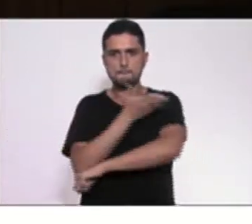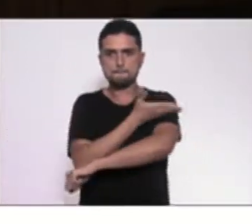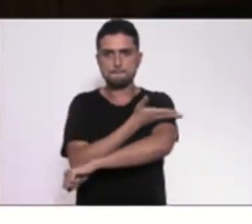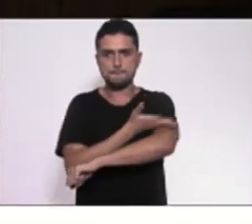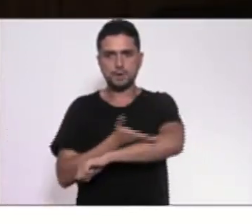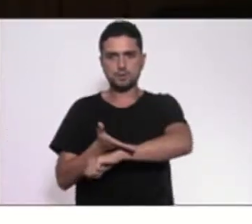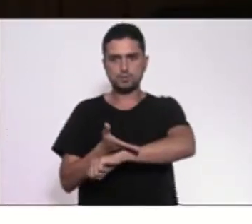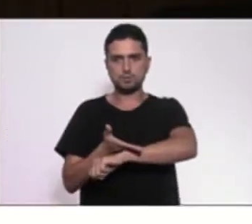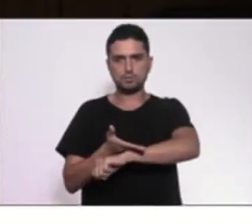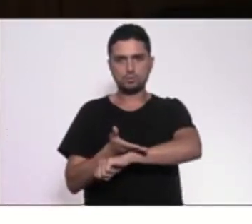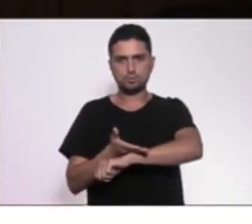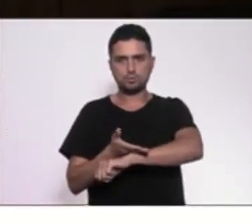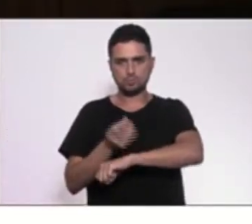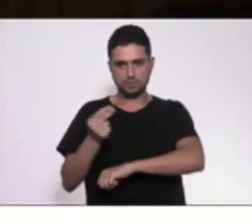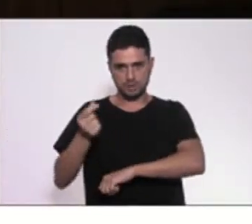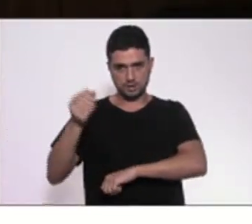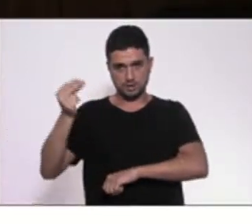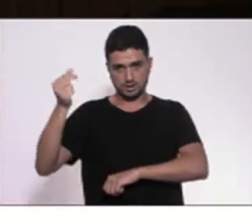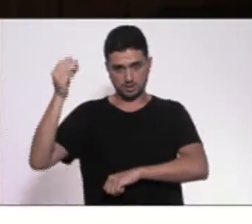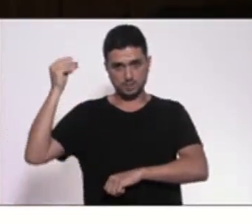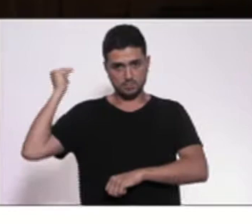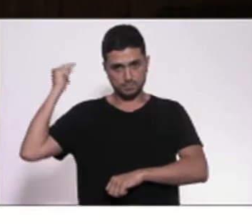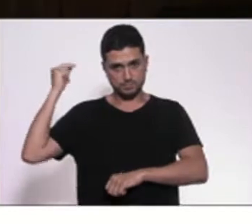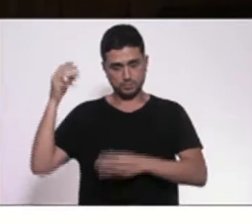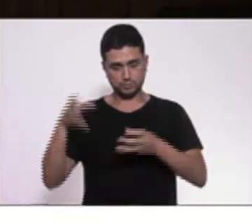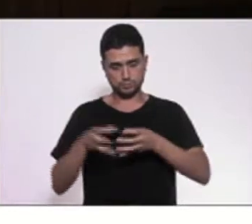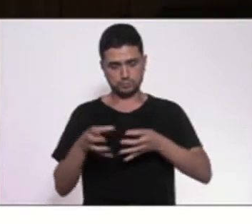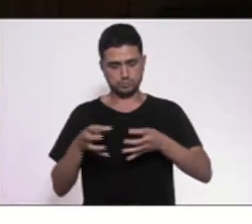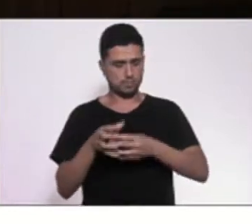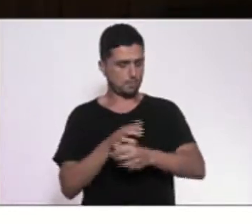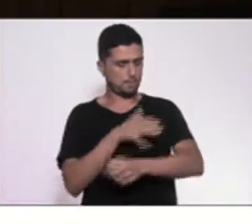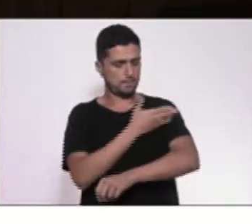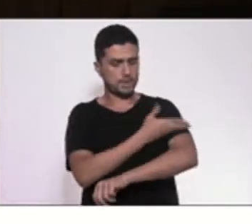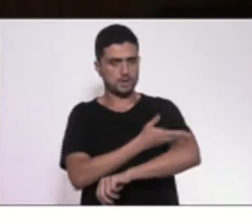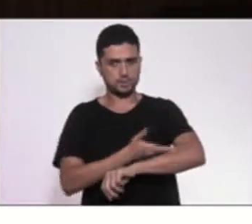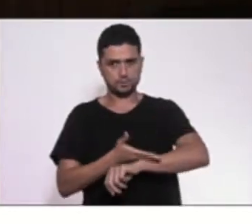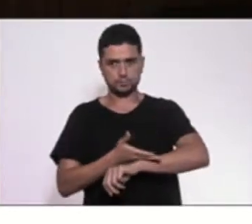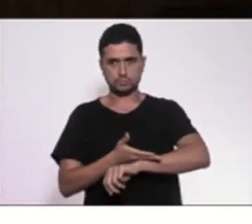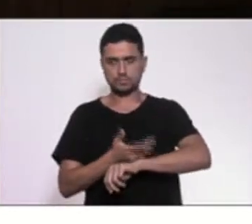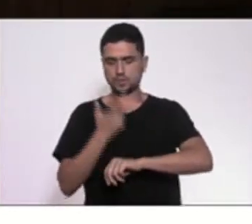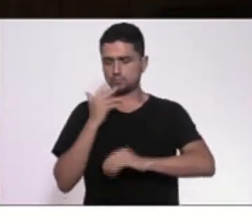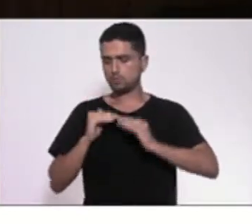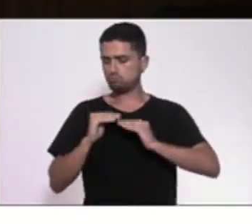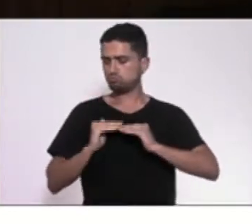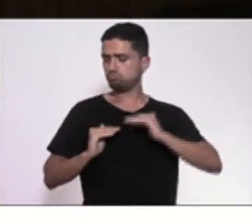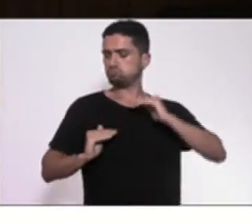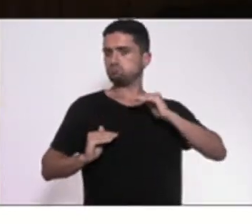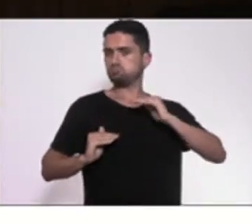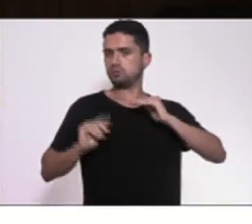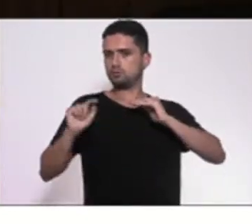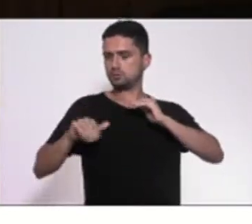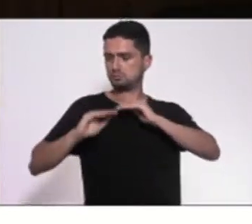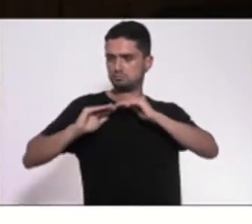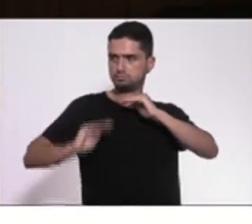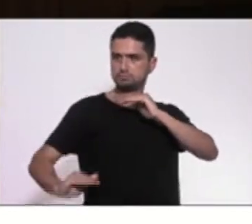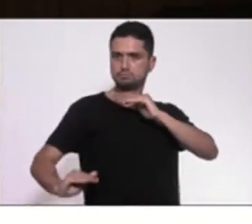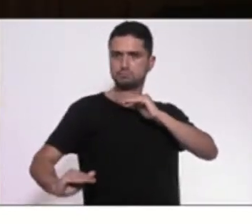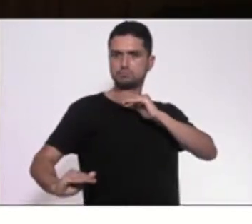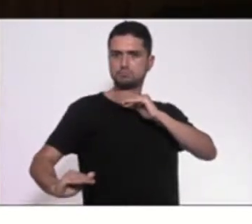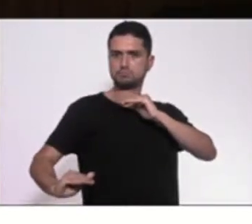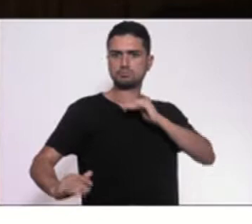brancos, aquela época, levantando a bandeira da